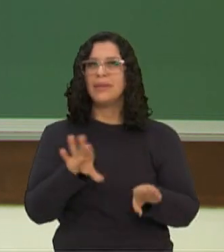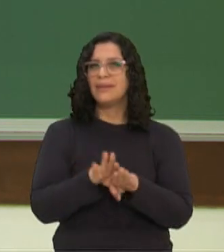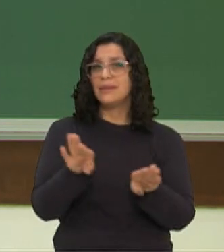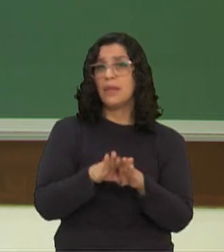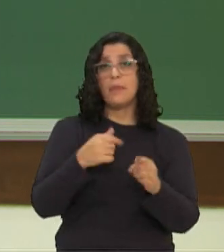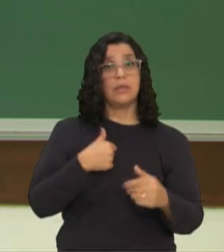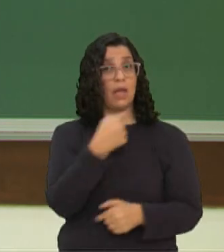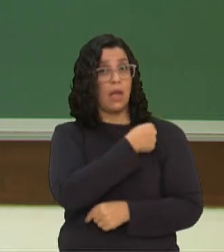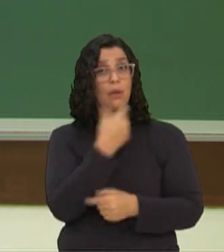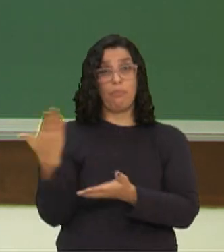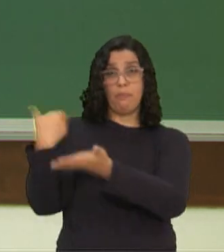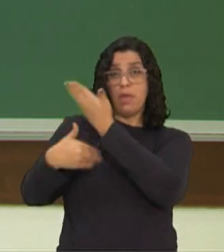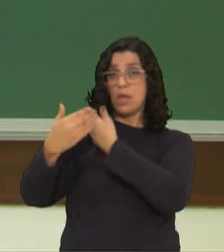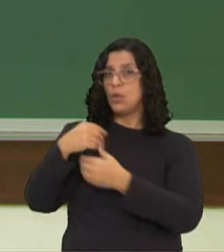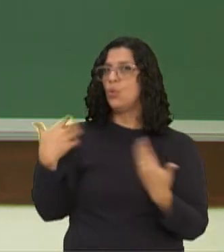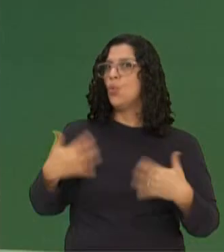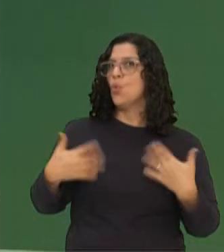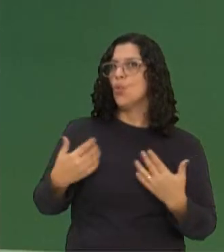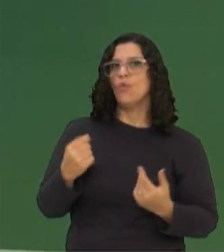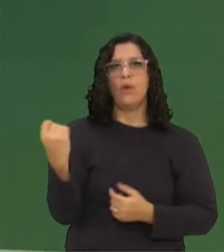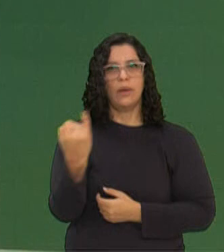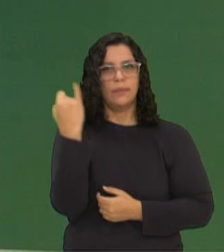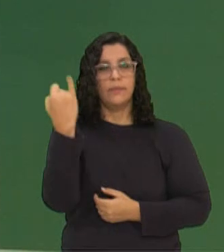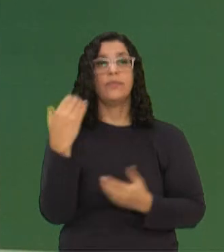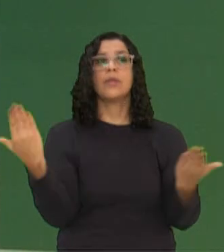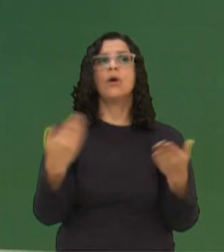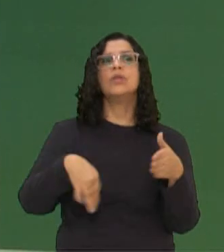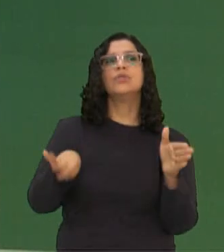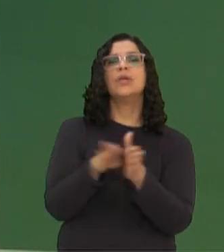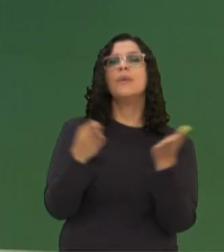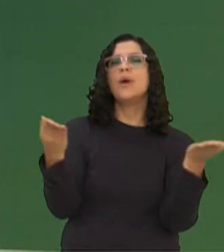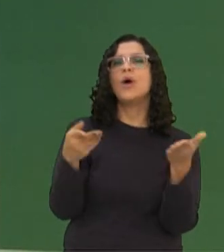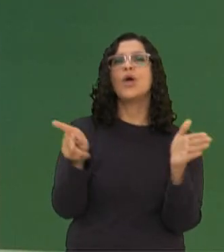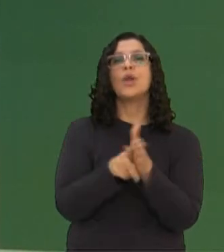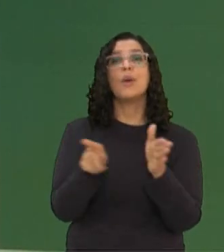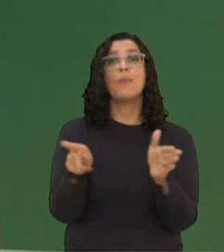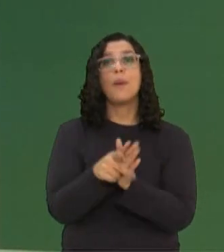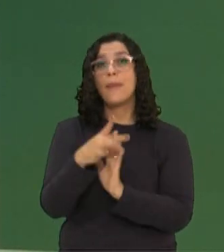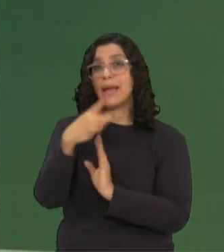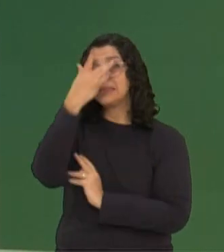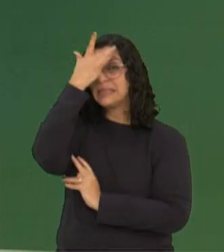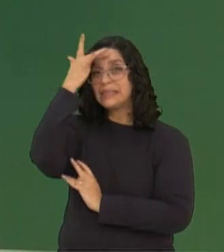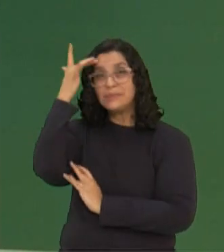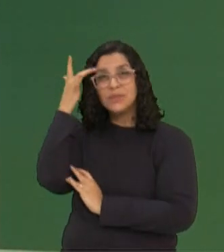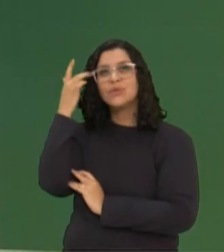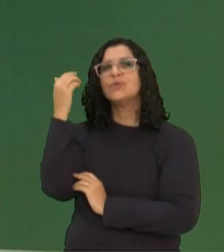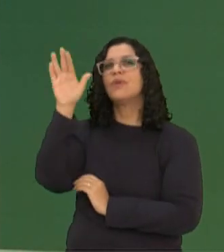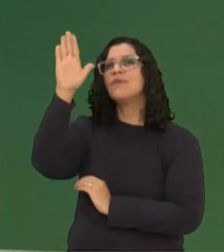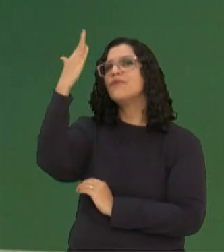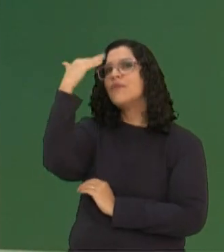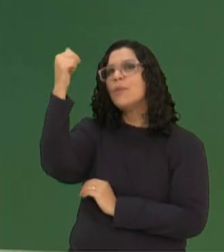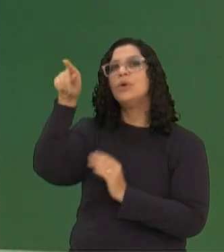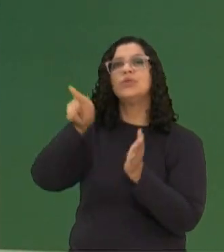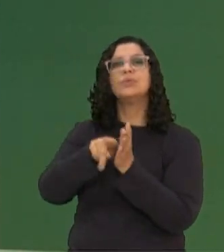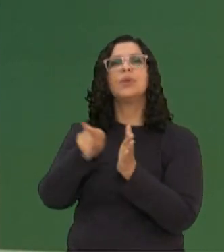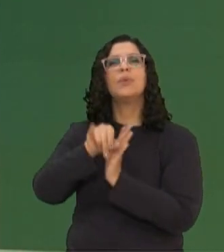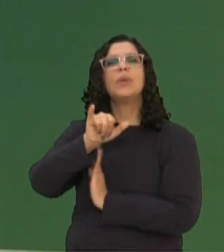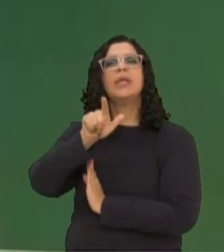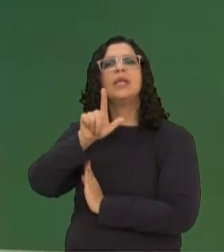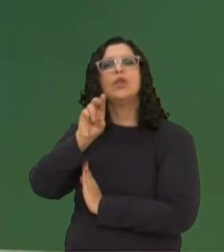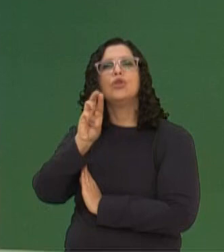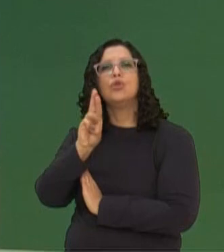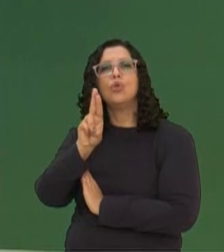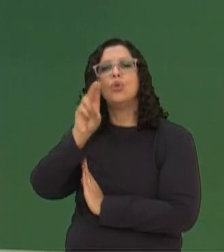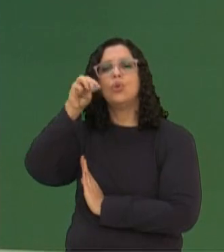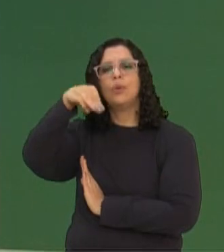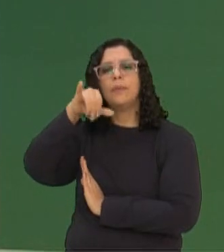época. E agora a gente chega nos primeiros pensadores iluministas que vão se envolver a isso. E